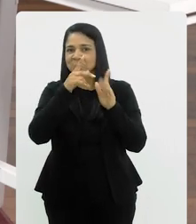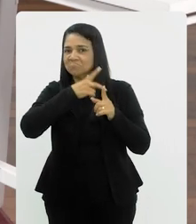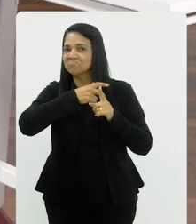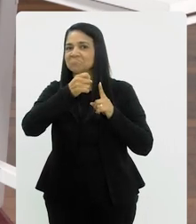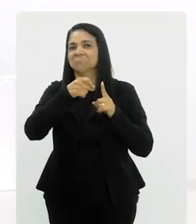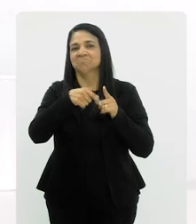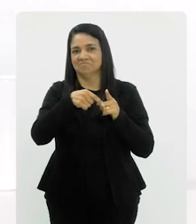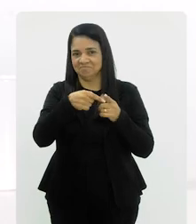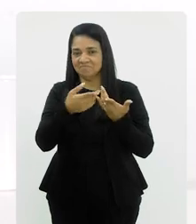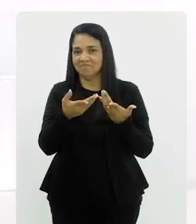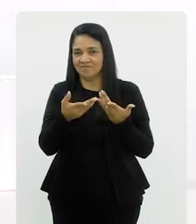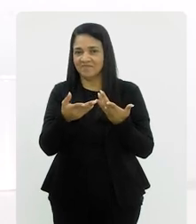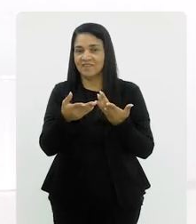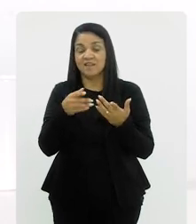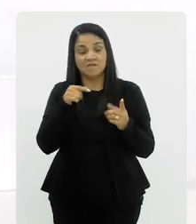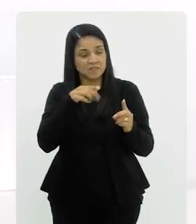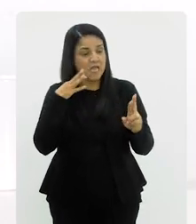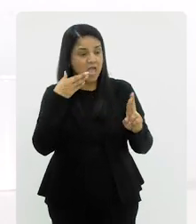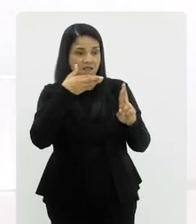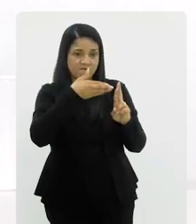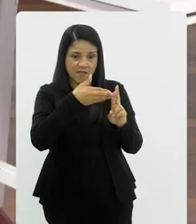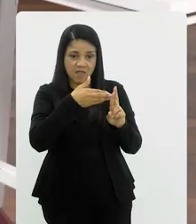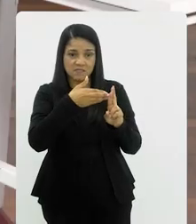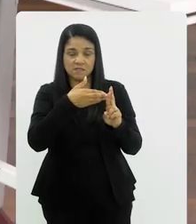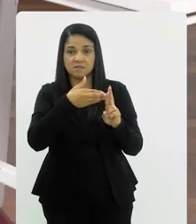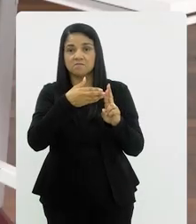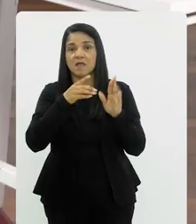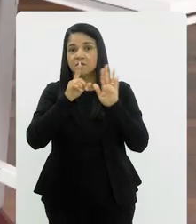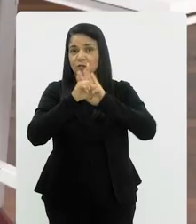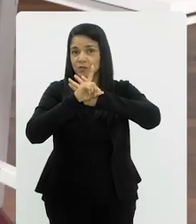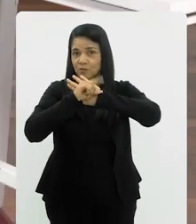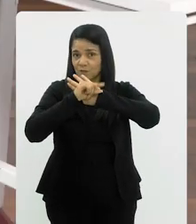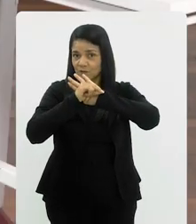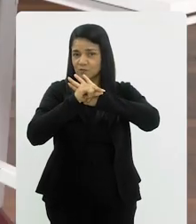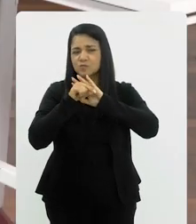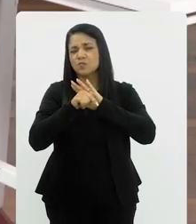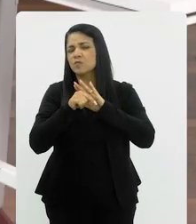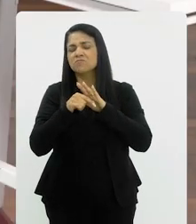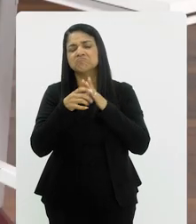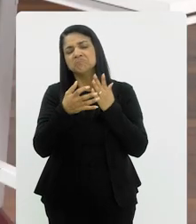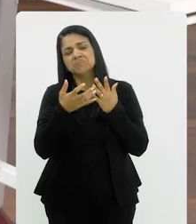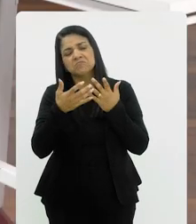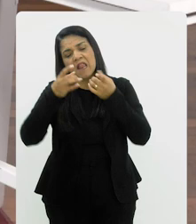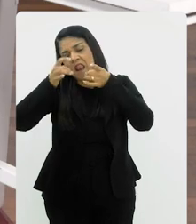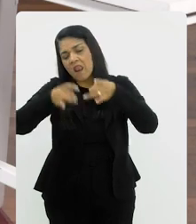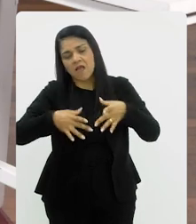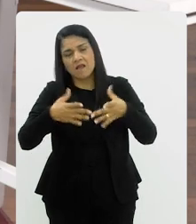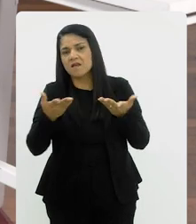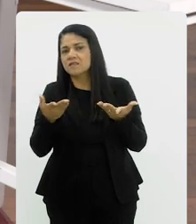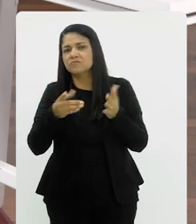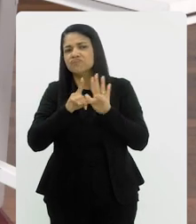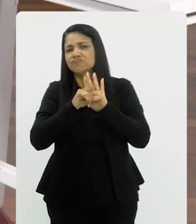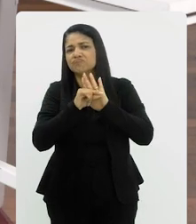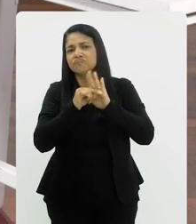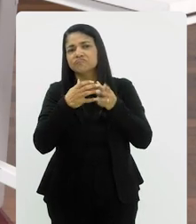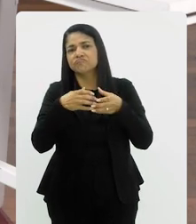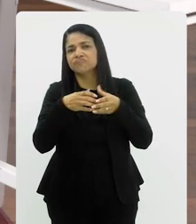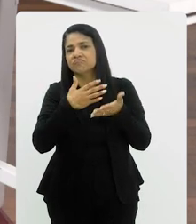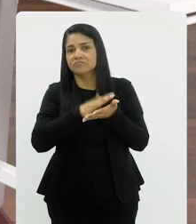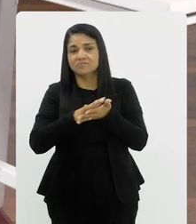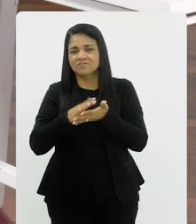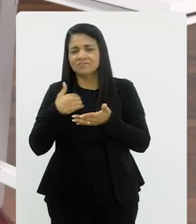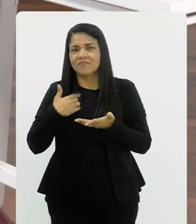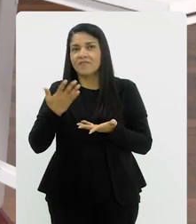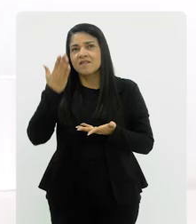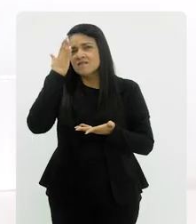ela já figura entre as grandes do Carnaval de São Paulo. Você se tornou uma referência da Dom Bosco. Né? E o que te fez sair da Dom Bosco? Ah, acho